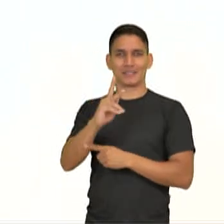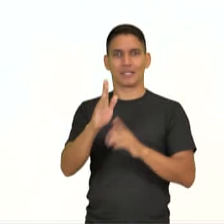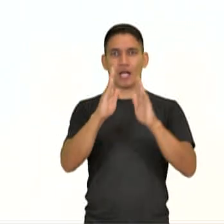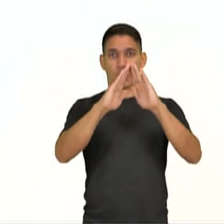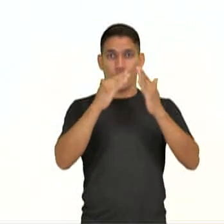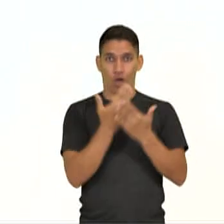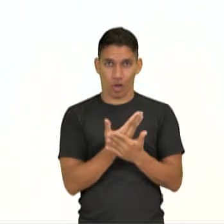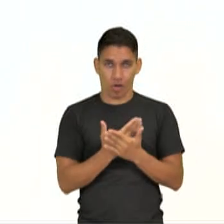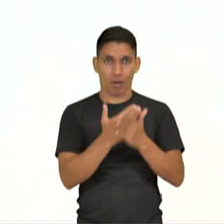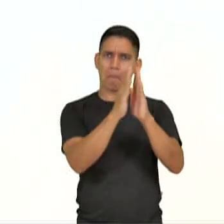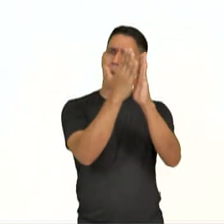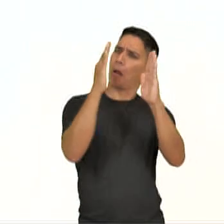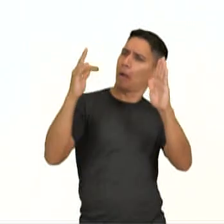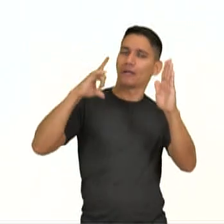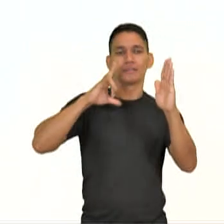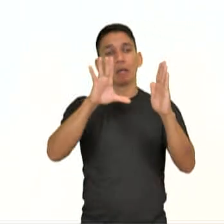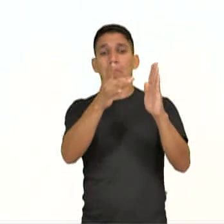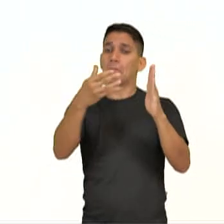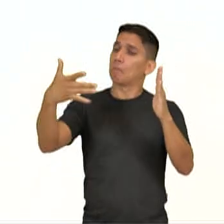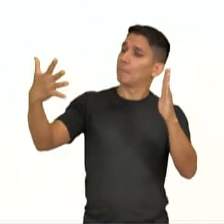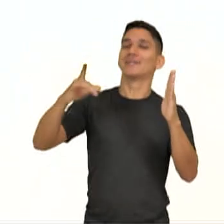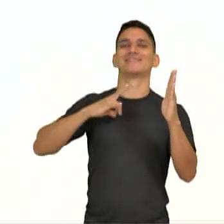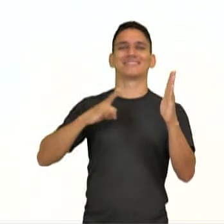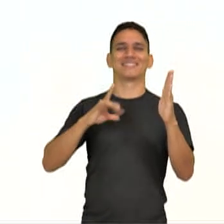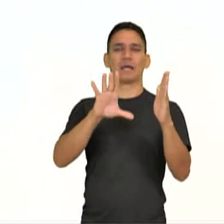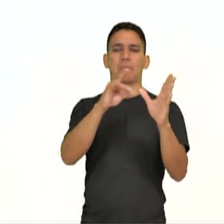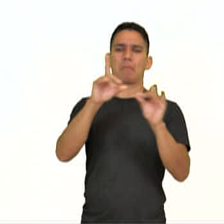de vocês, né? Então aqui nós temos